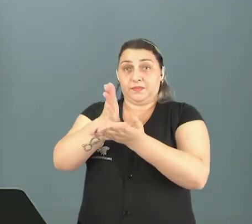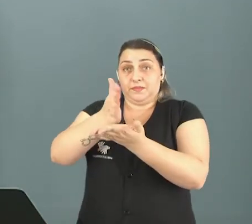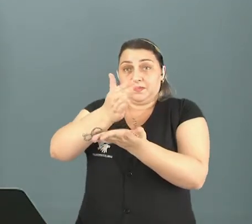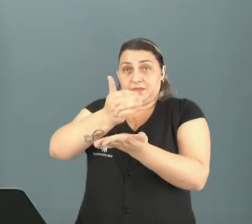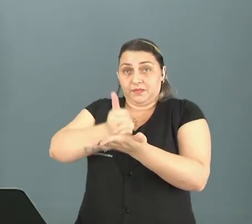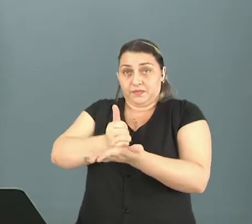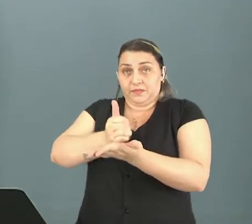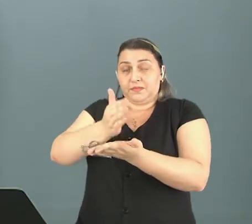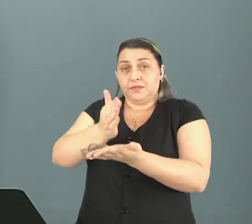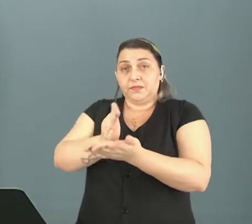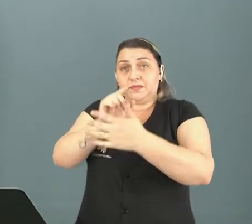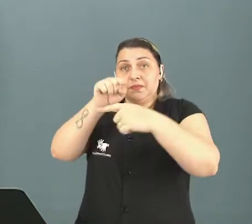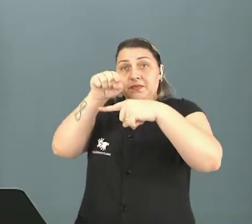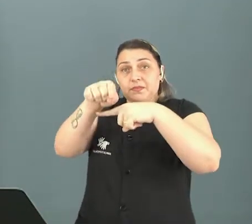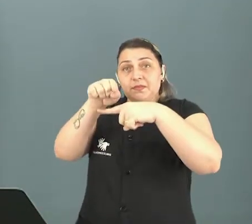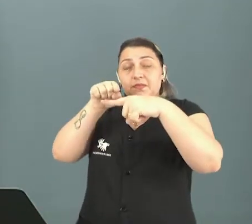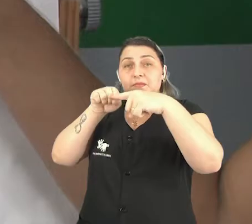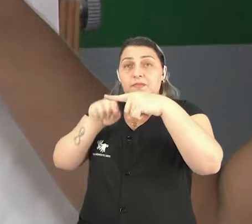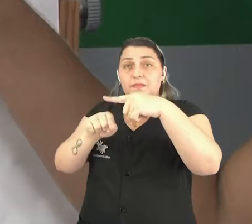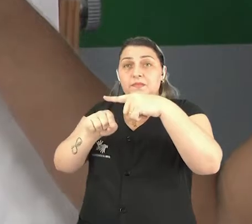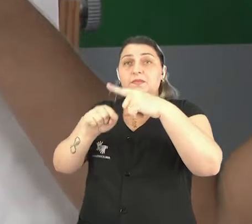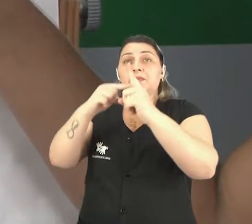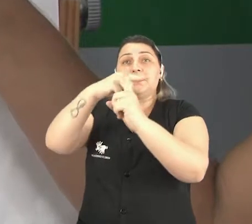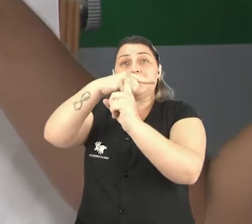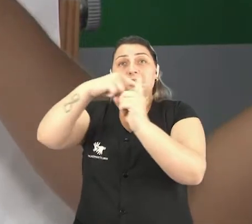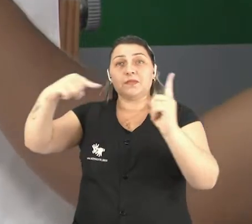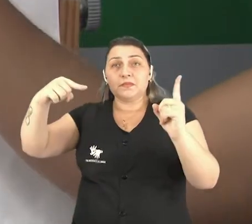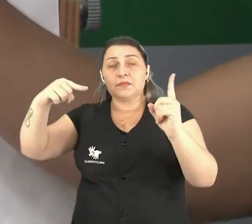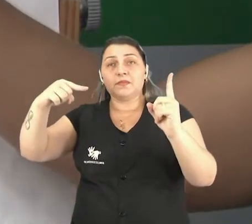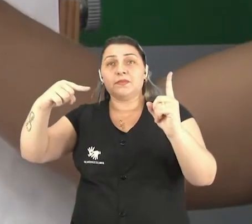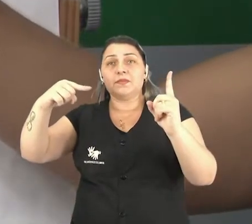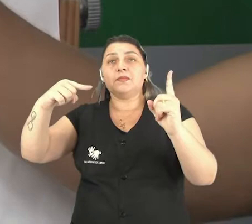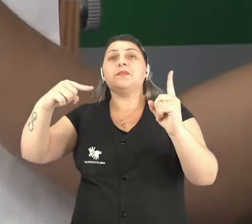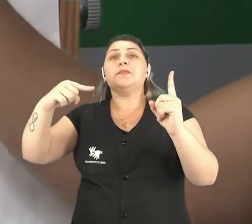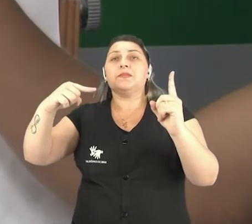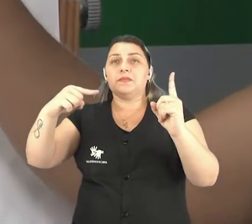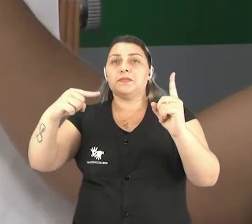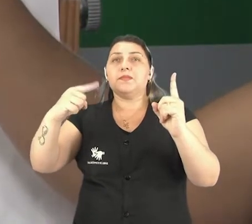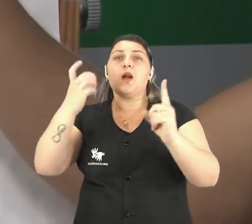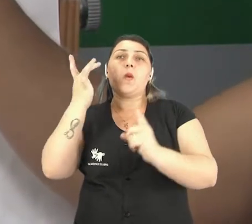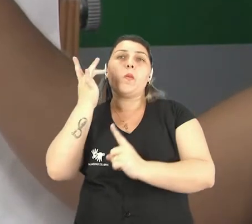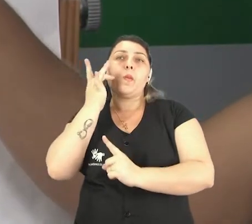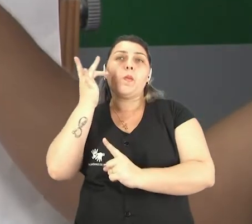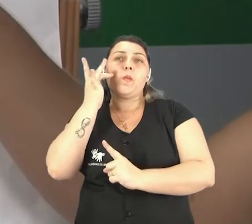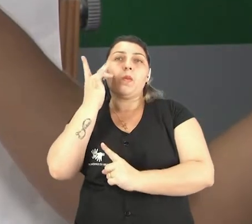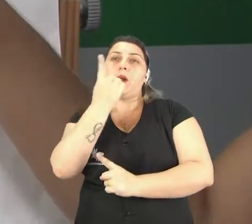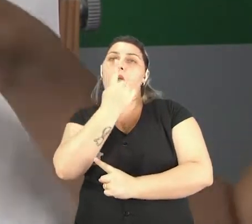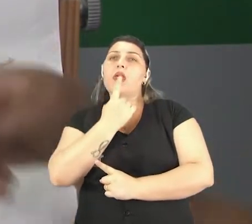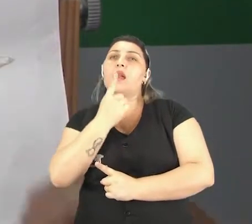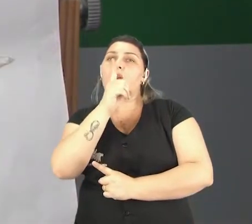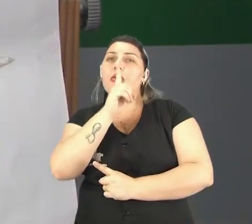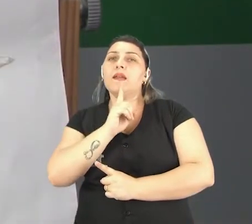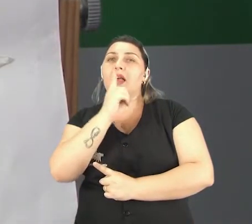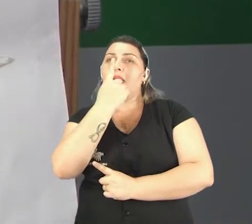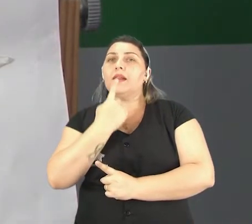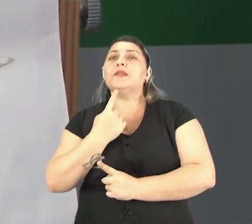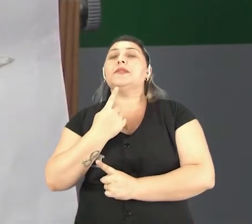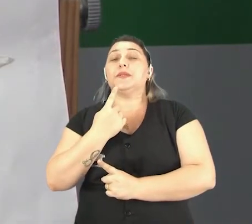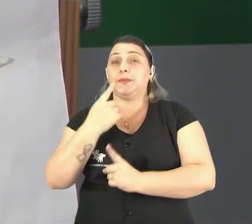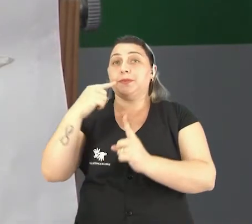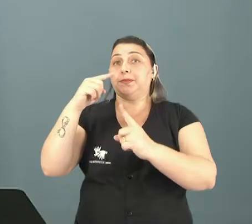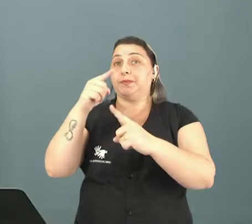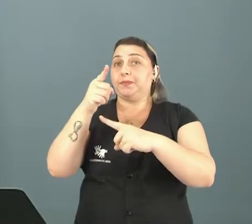divisão, não é mesmo? Ó, divida ao meio. Se tratava de um pirulito que teria que dividir